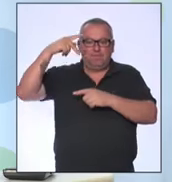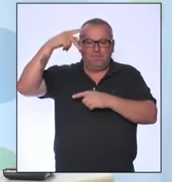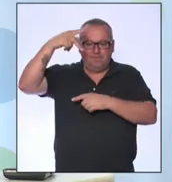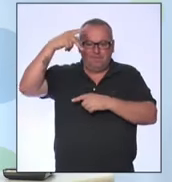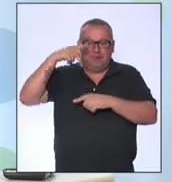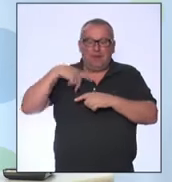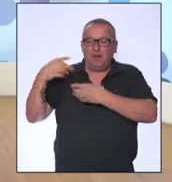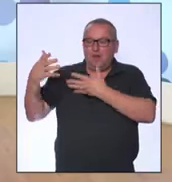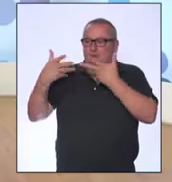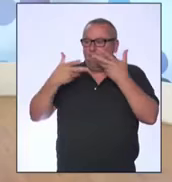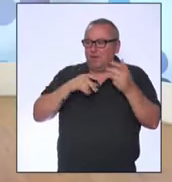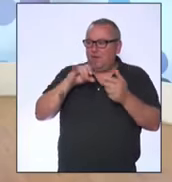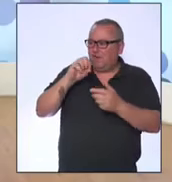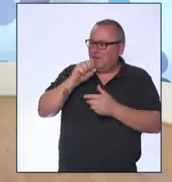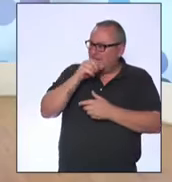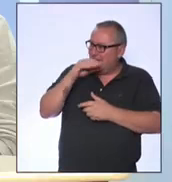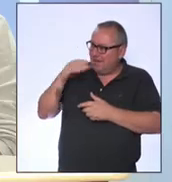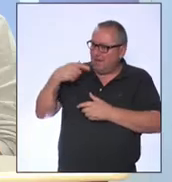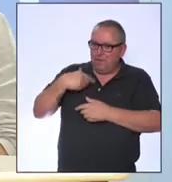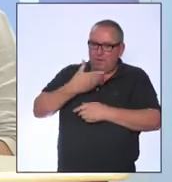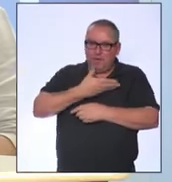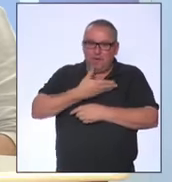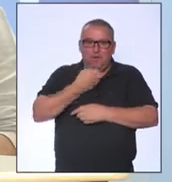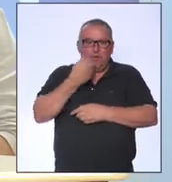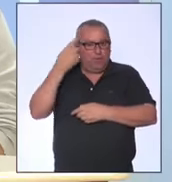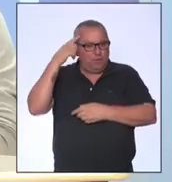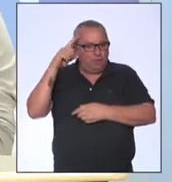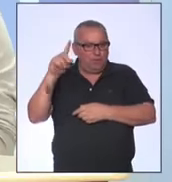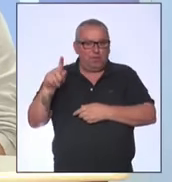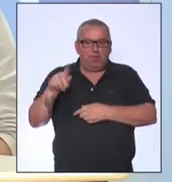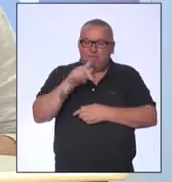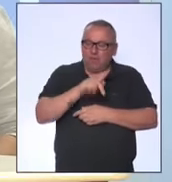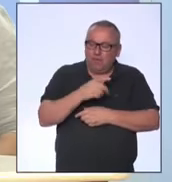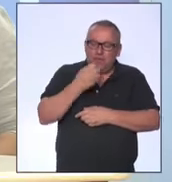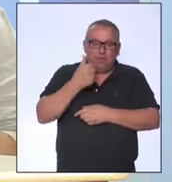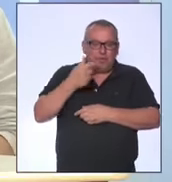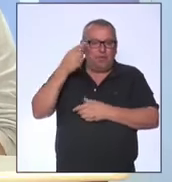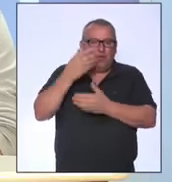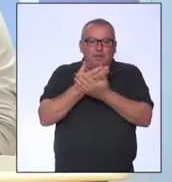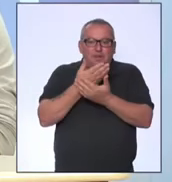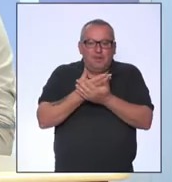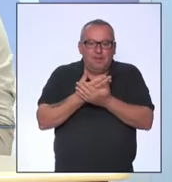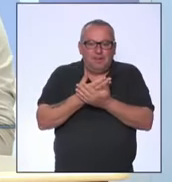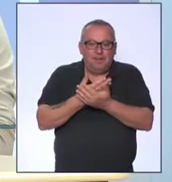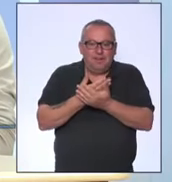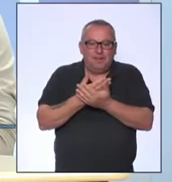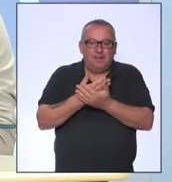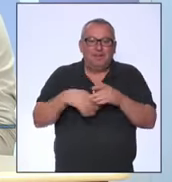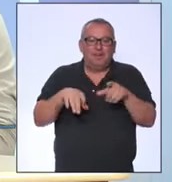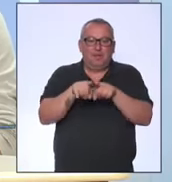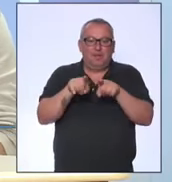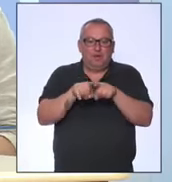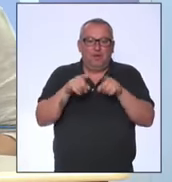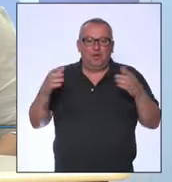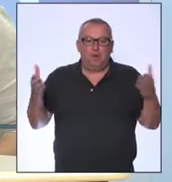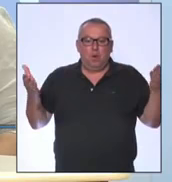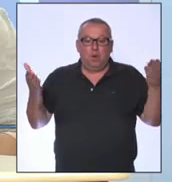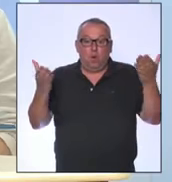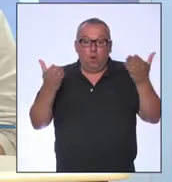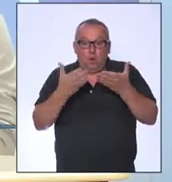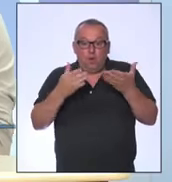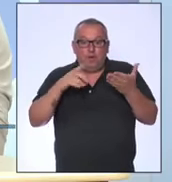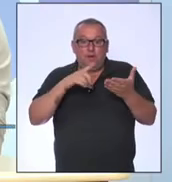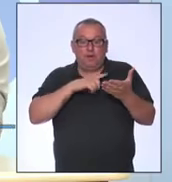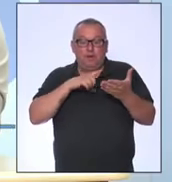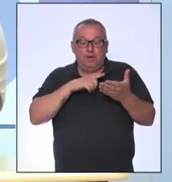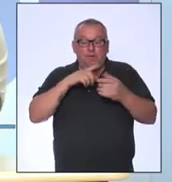meu amigo Isaac. Tudo bem, Isaac? Bom dia, professor Rafael, bom dia, estudantes. Então, hoje teremos o tema